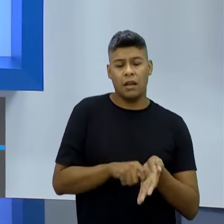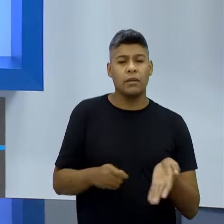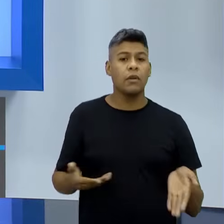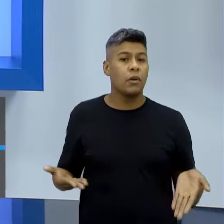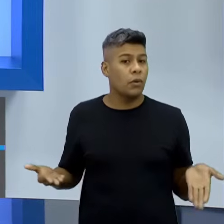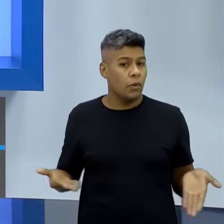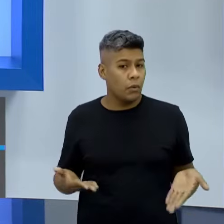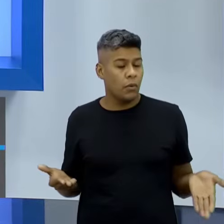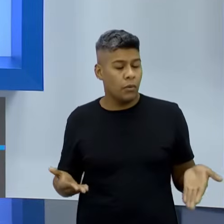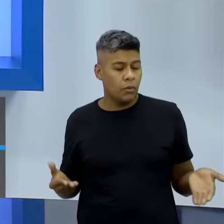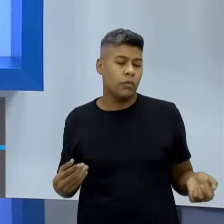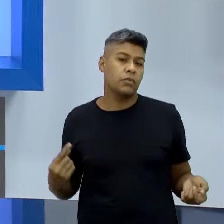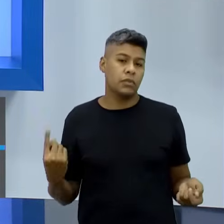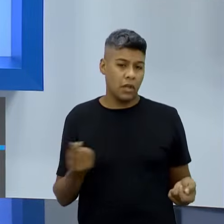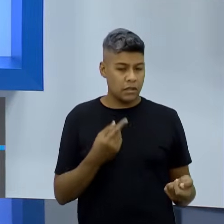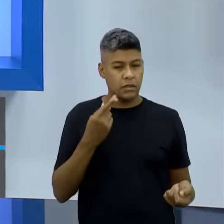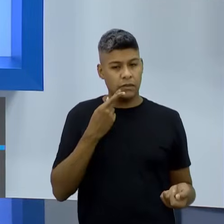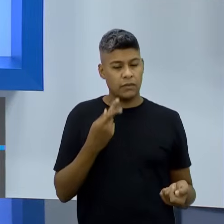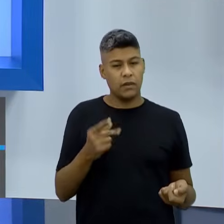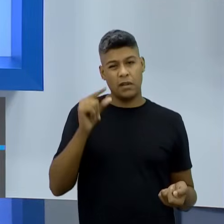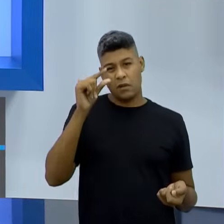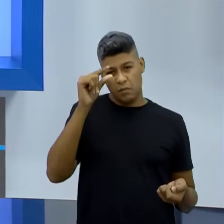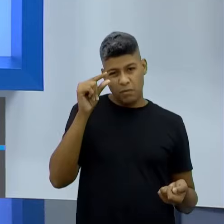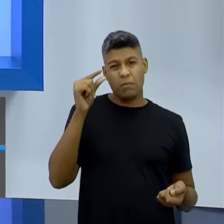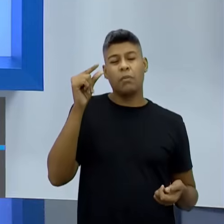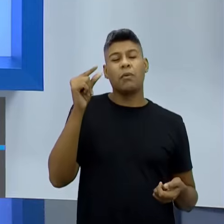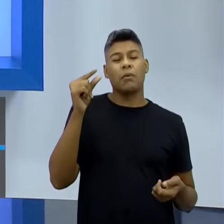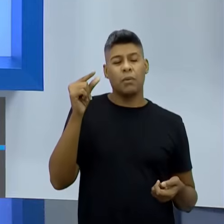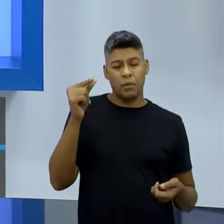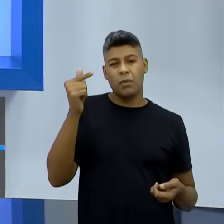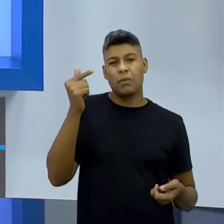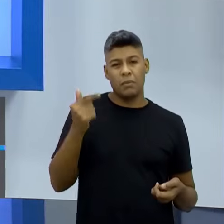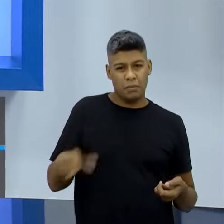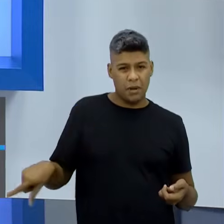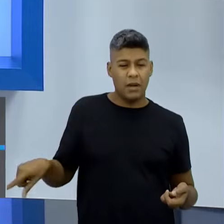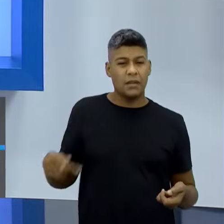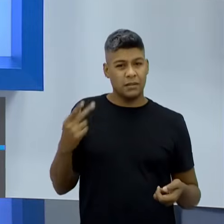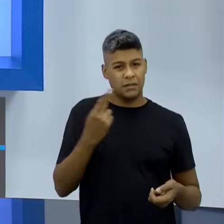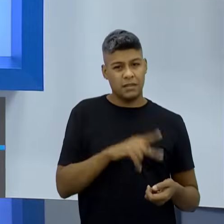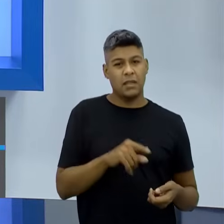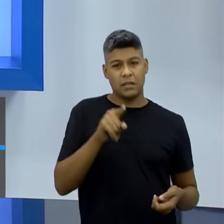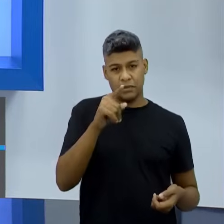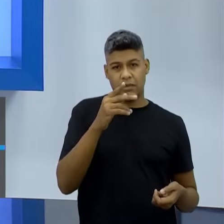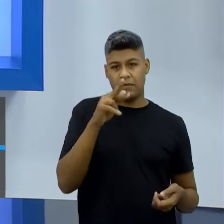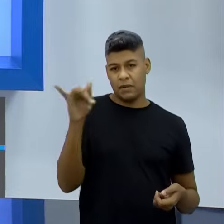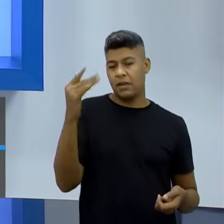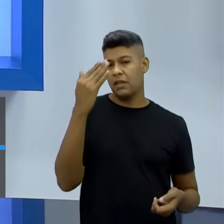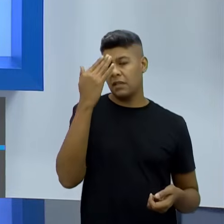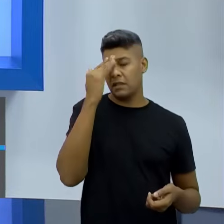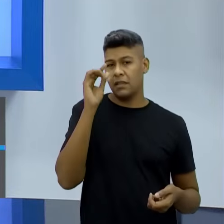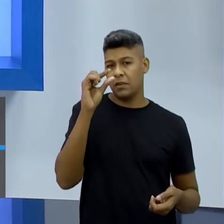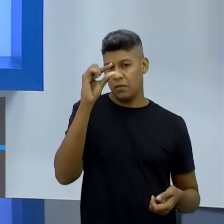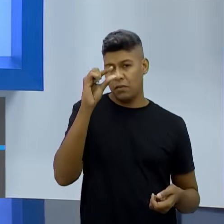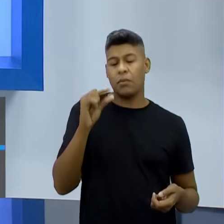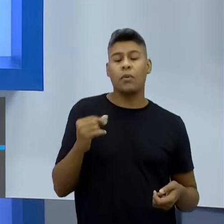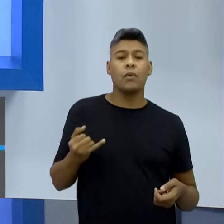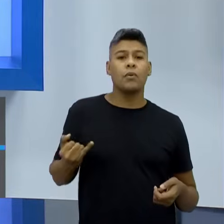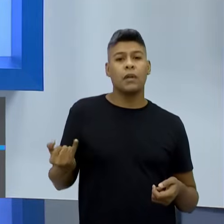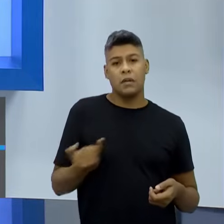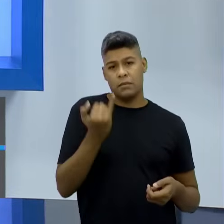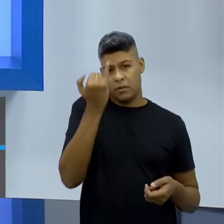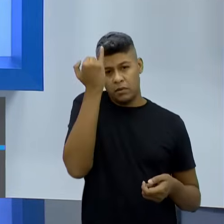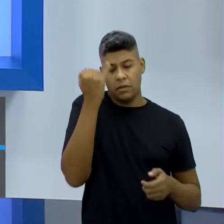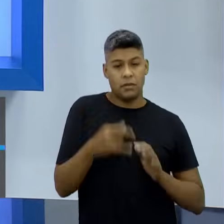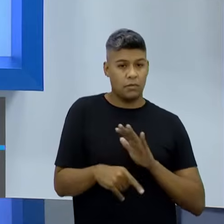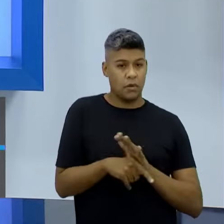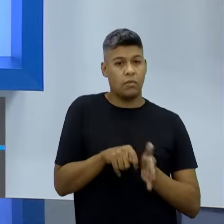hoje, então, a gente vai falar um pouquinho mais a respeito dele, E vocês vão entender aí também um pouquinho mais da importância,